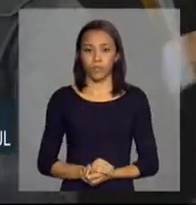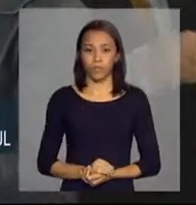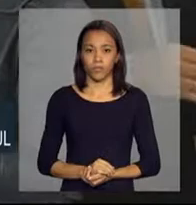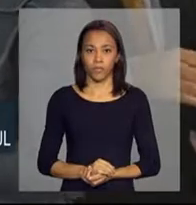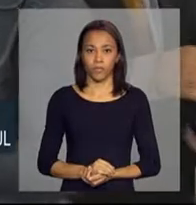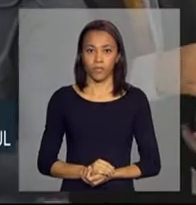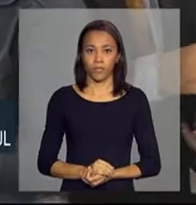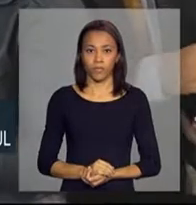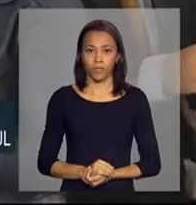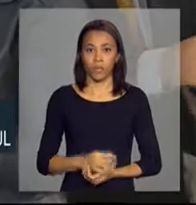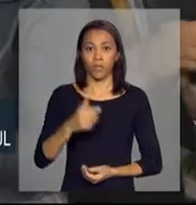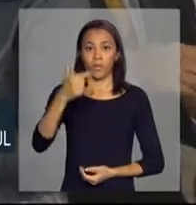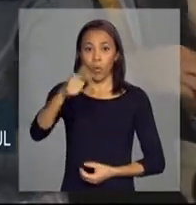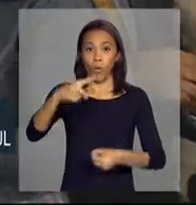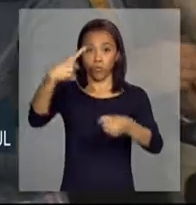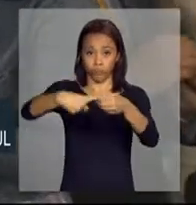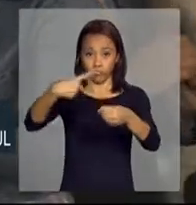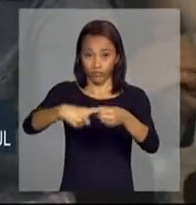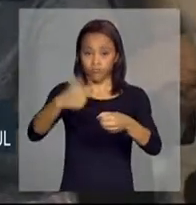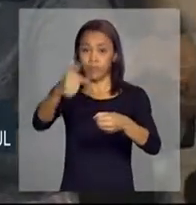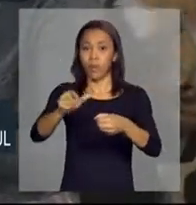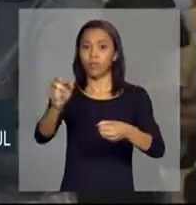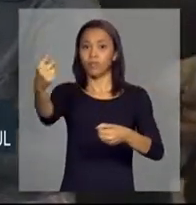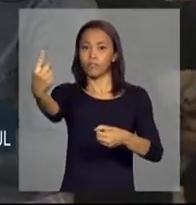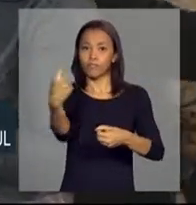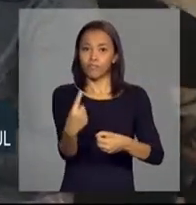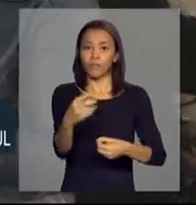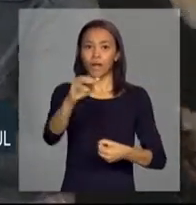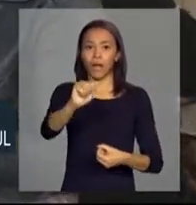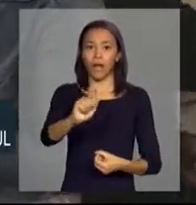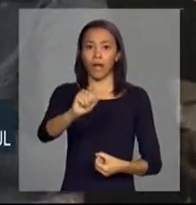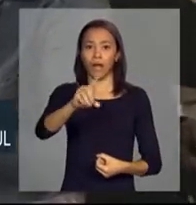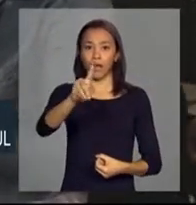Morro Reuter, prefeito Adair Ricardo Bom.